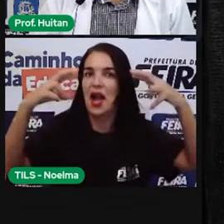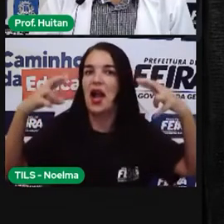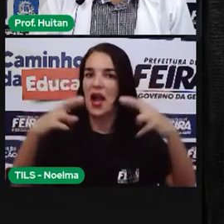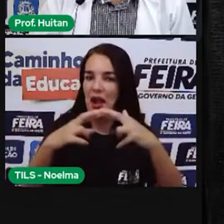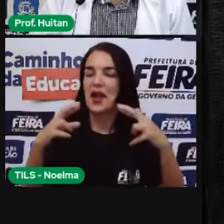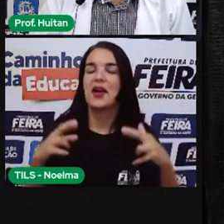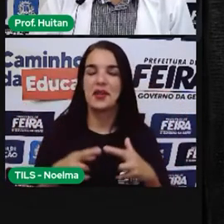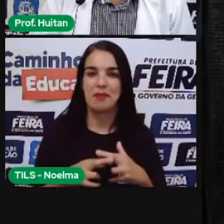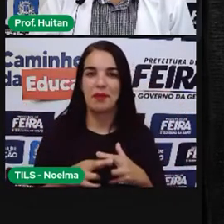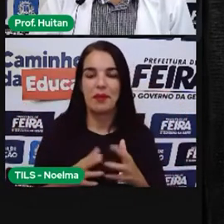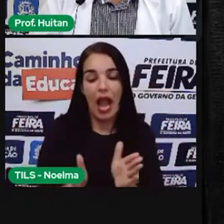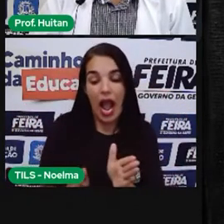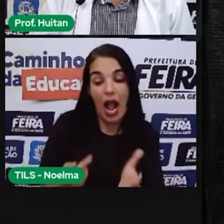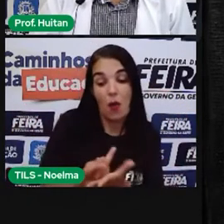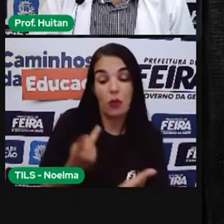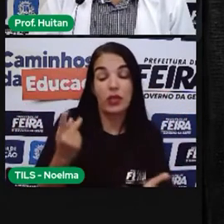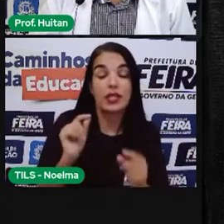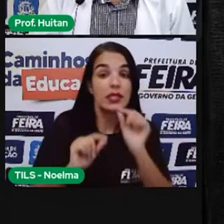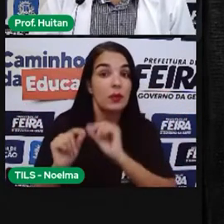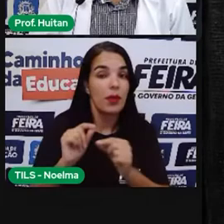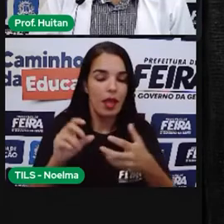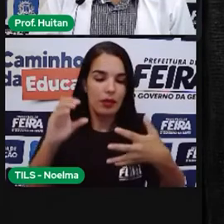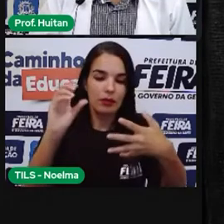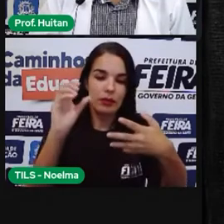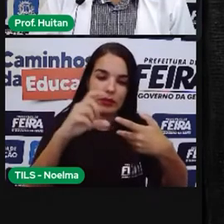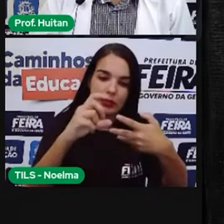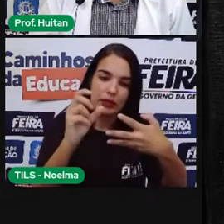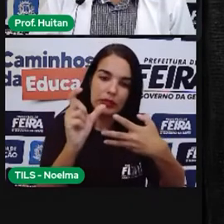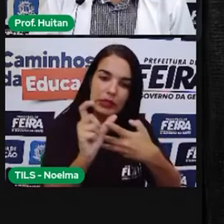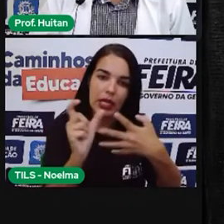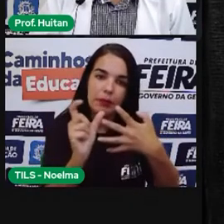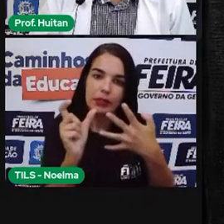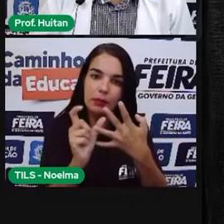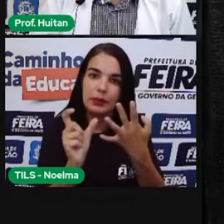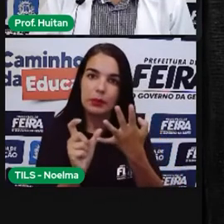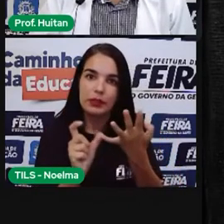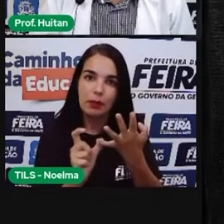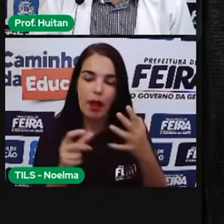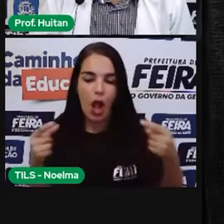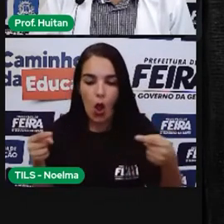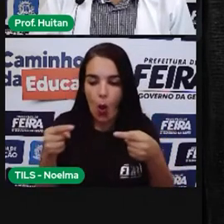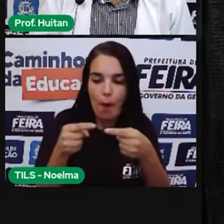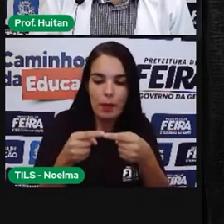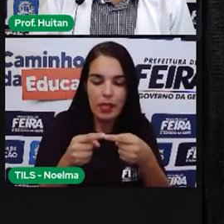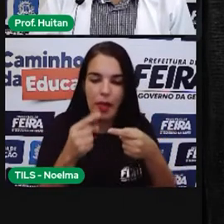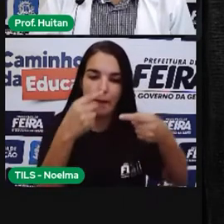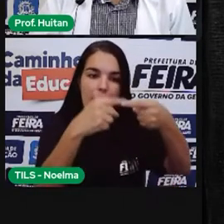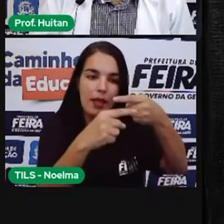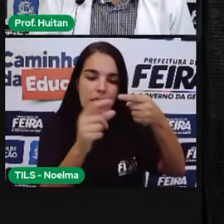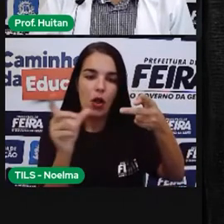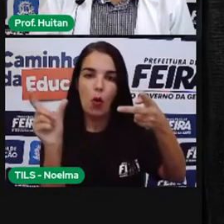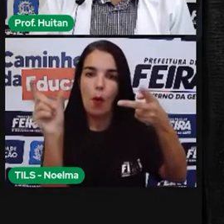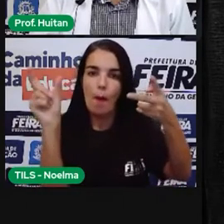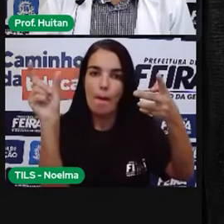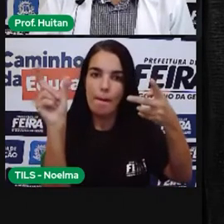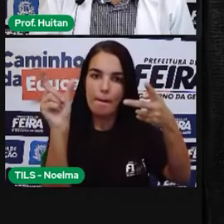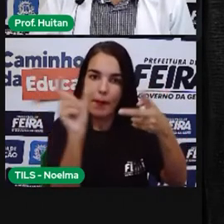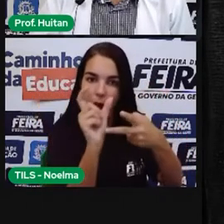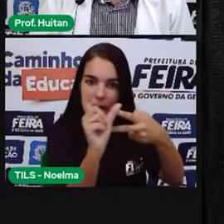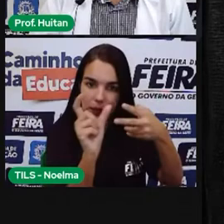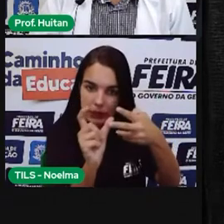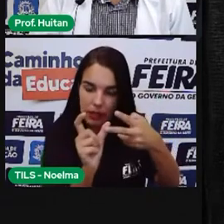quando as sílabas finais de um verso combina com a sílaba final do outro verso, ou seja,